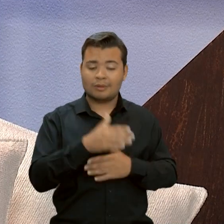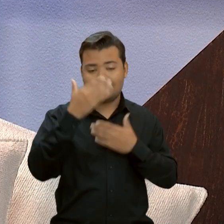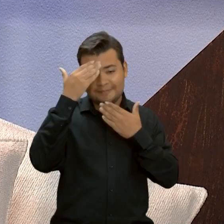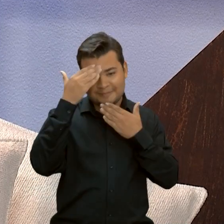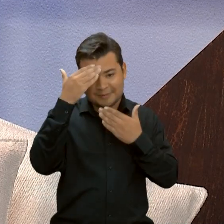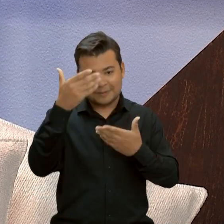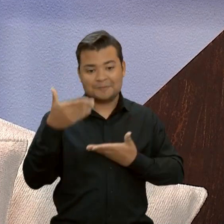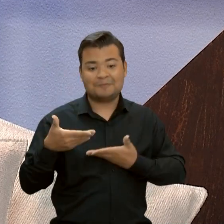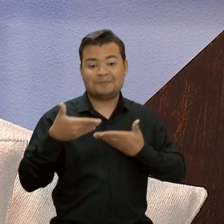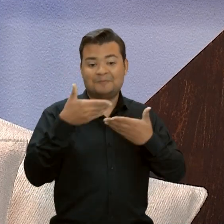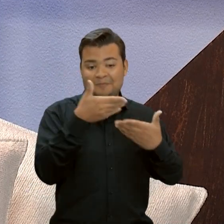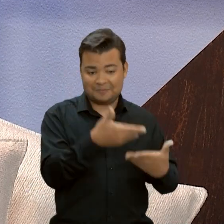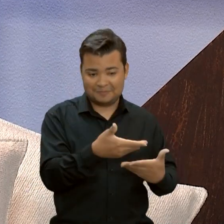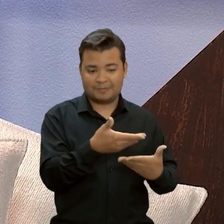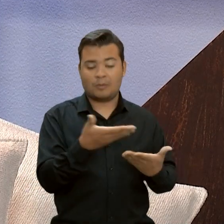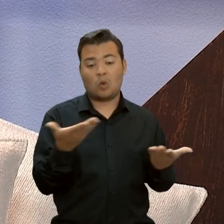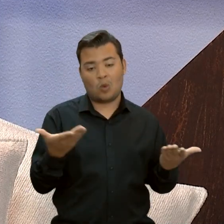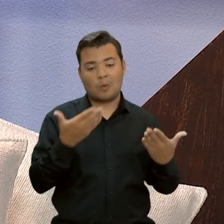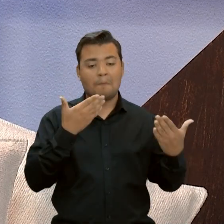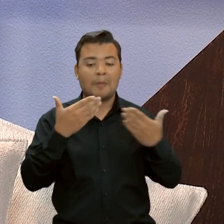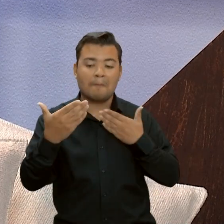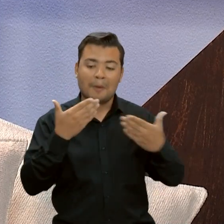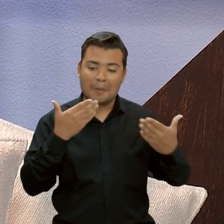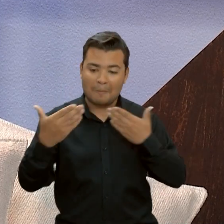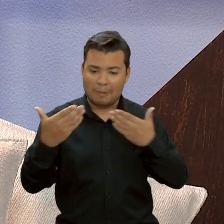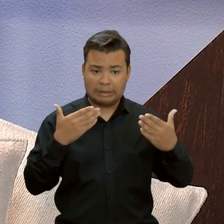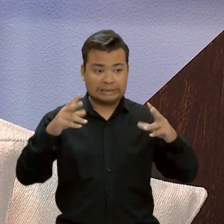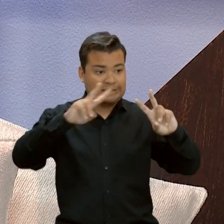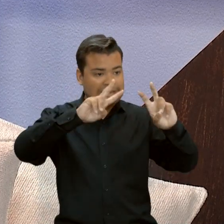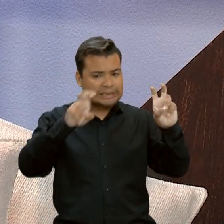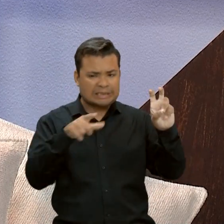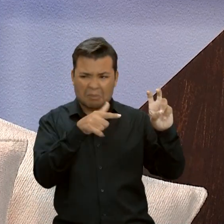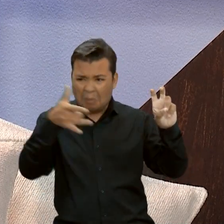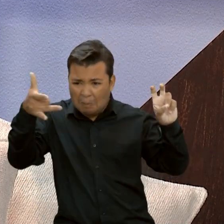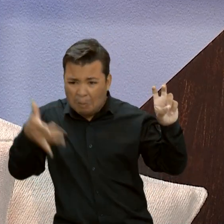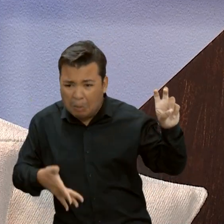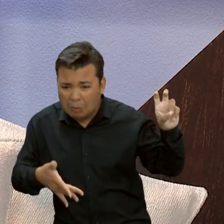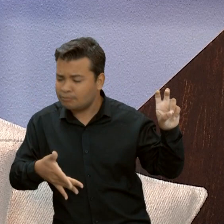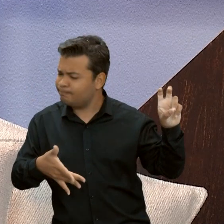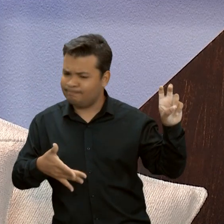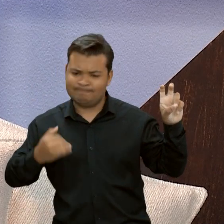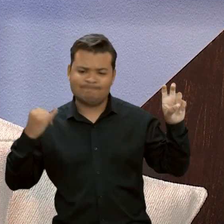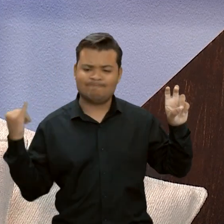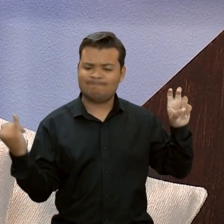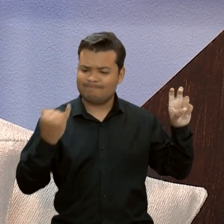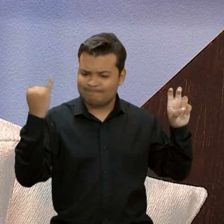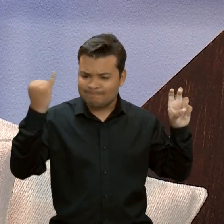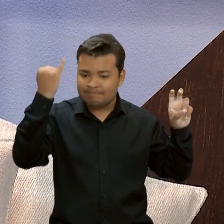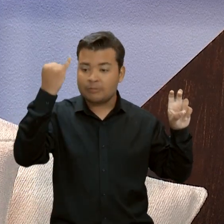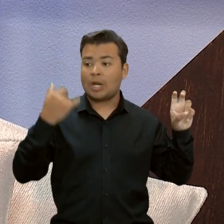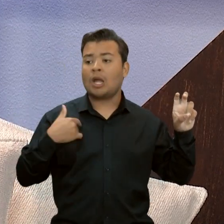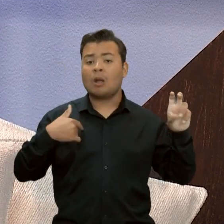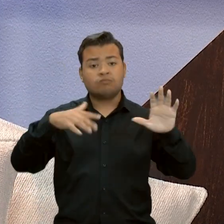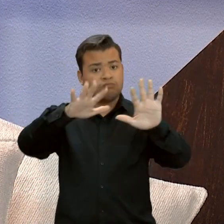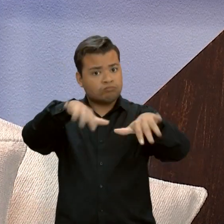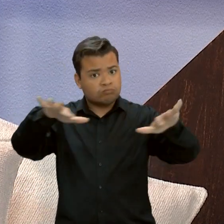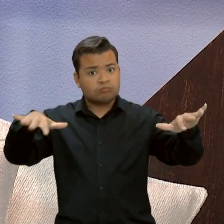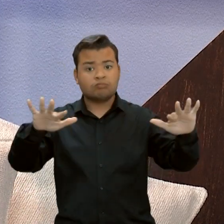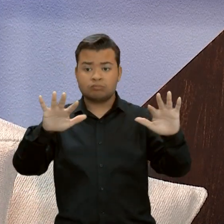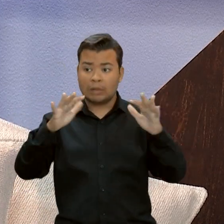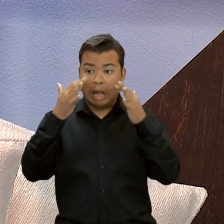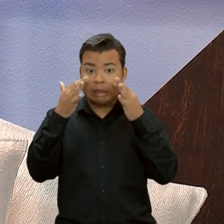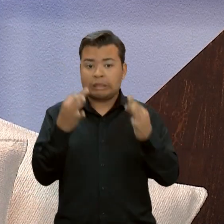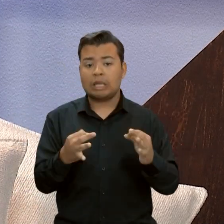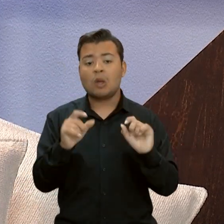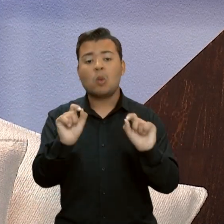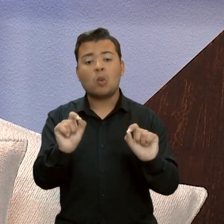para participar aqui hoje desse bate-papo sobre um tema tão relevante que realmente eu chamo a atenção para a questão da formação